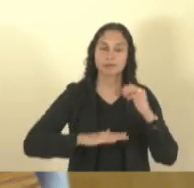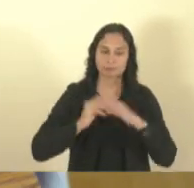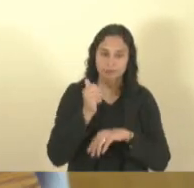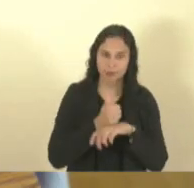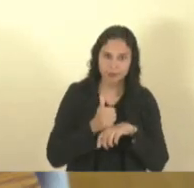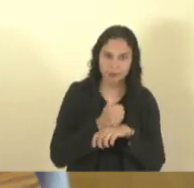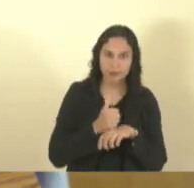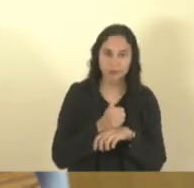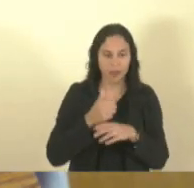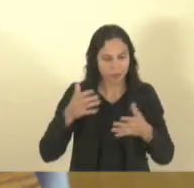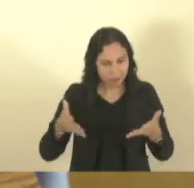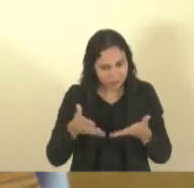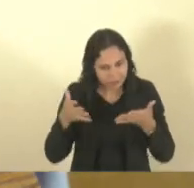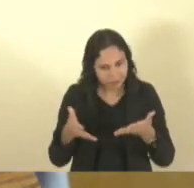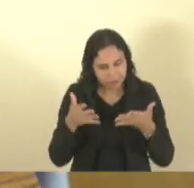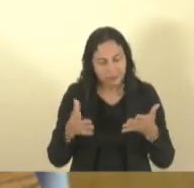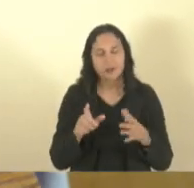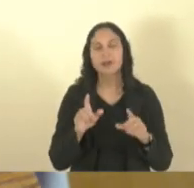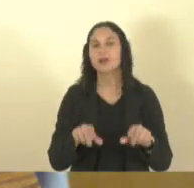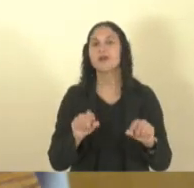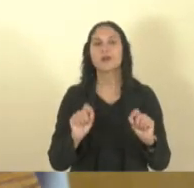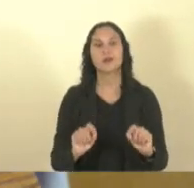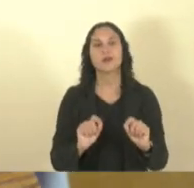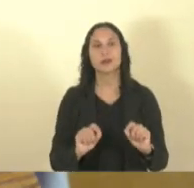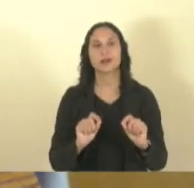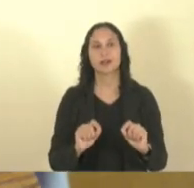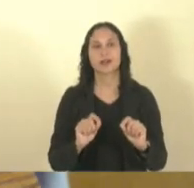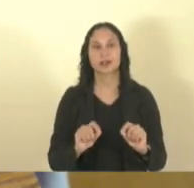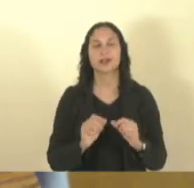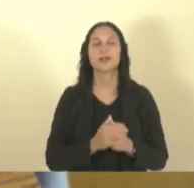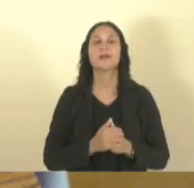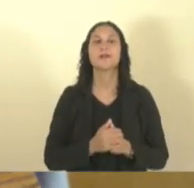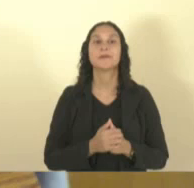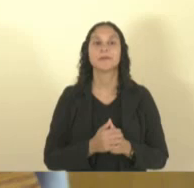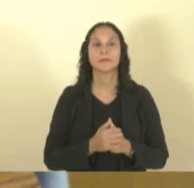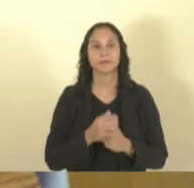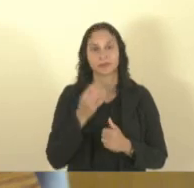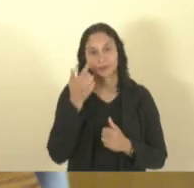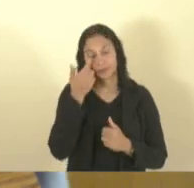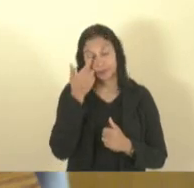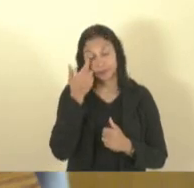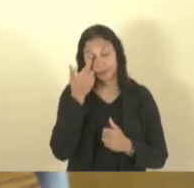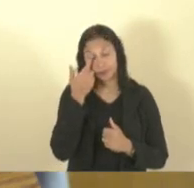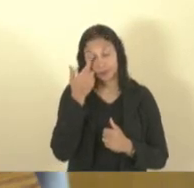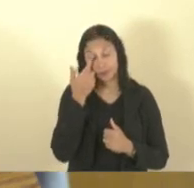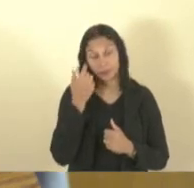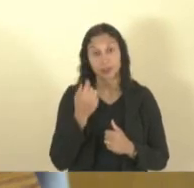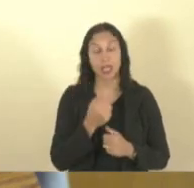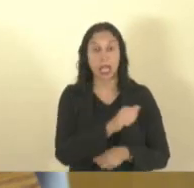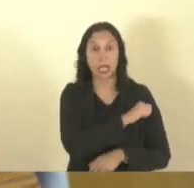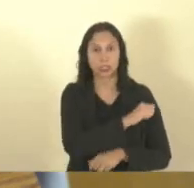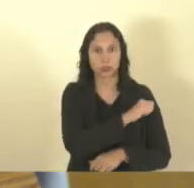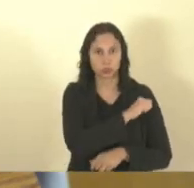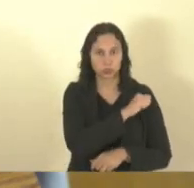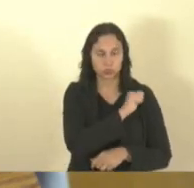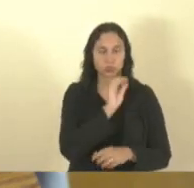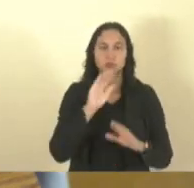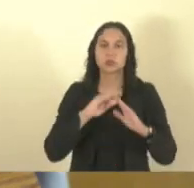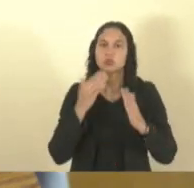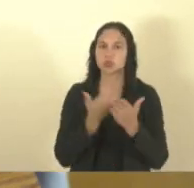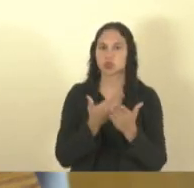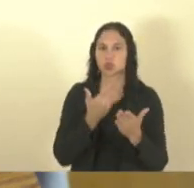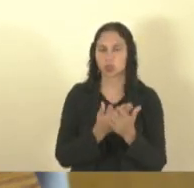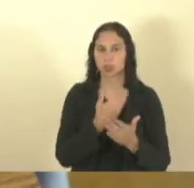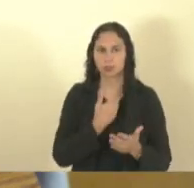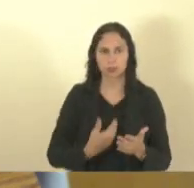Jones para evitar, Melotti, que um aluno numa escola pública do Estado abandone